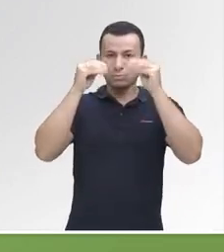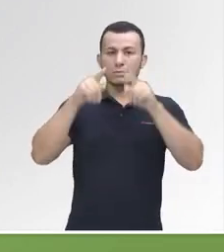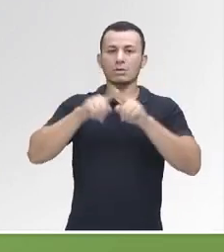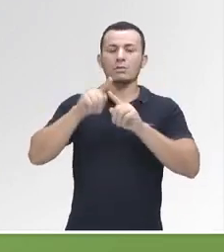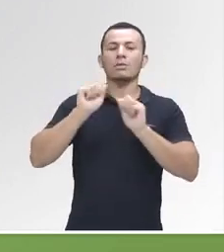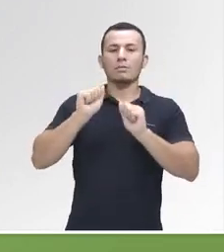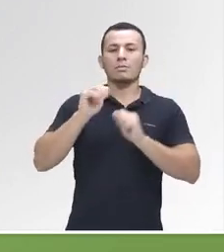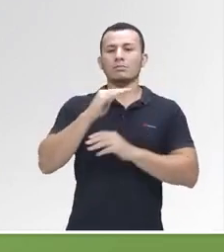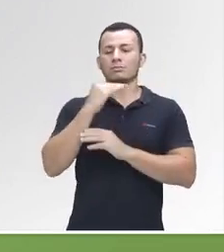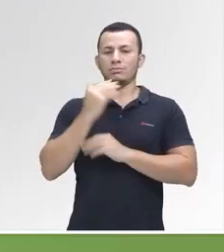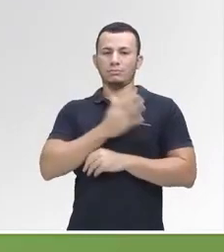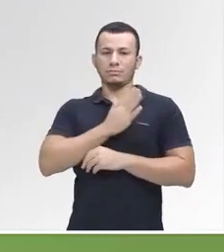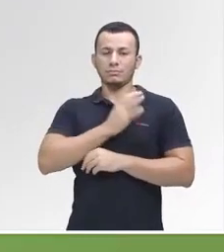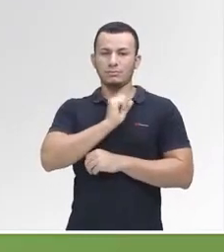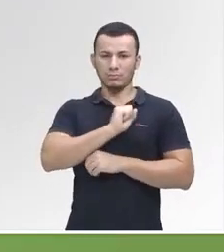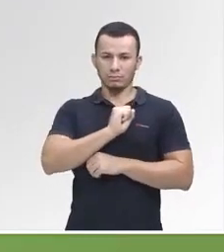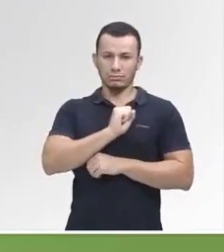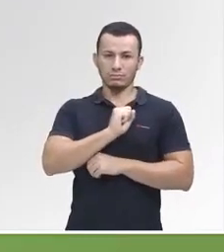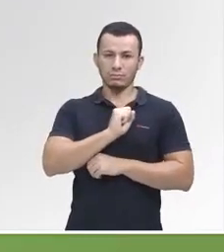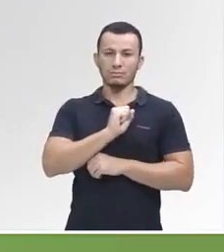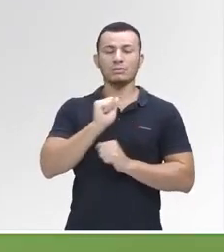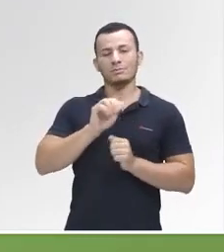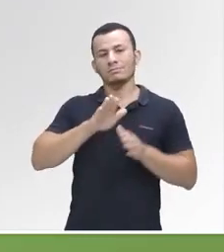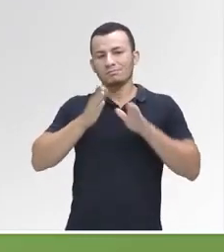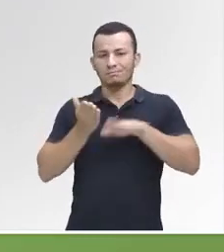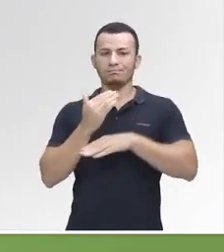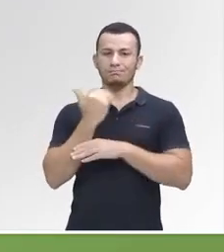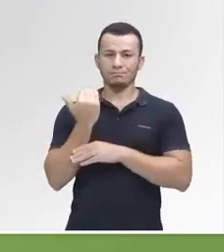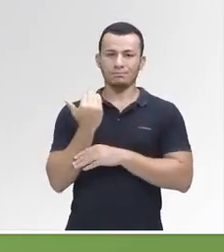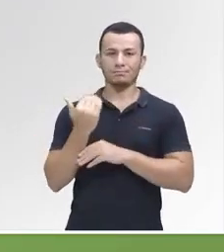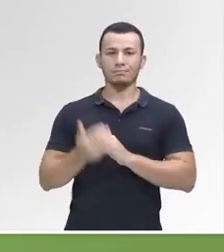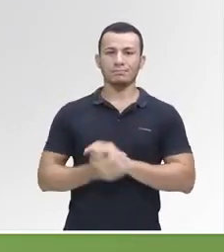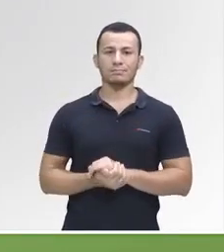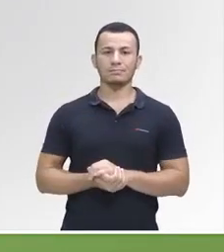falência cardíaca, resultando na morte.